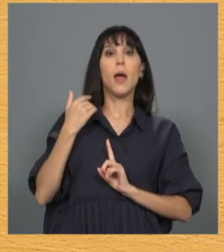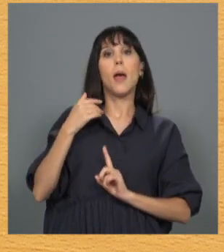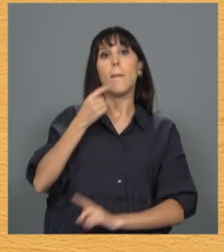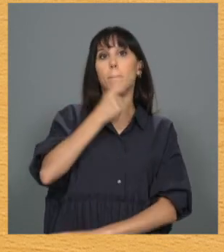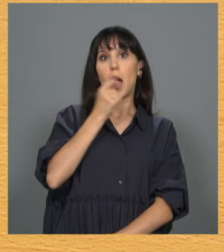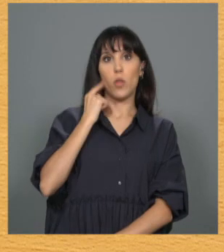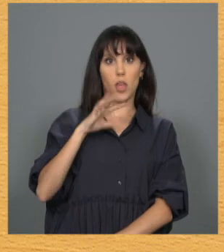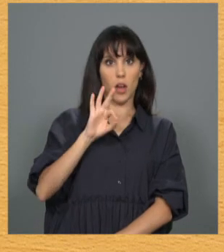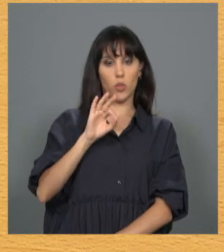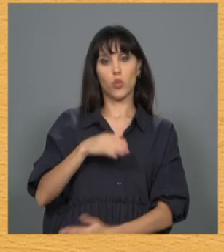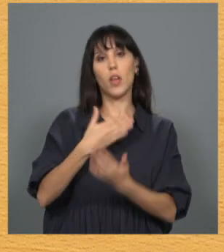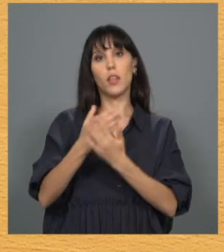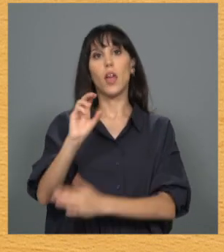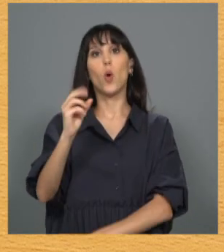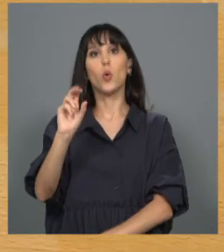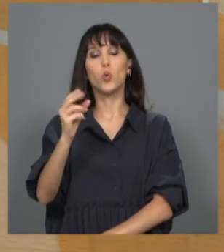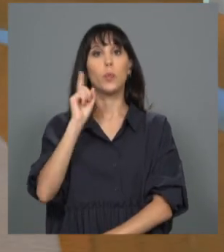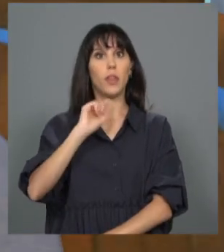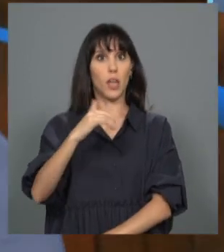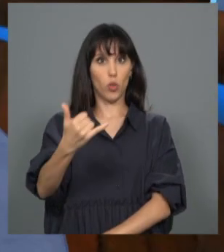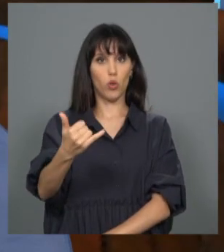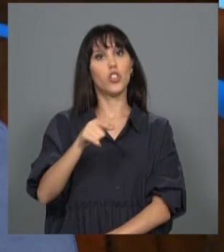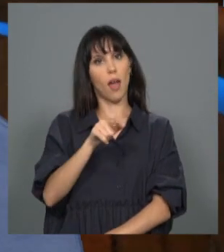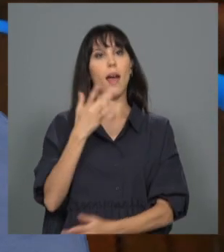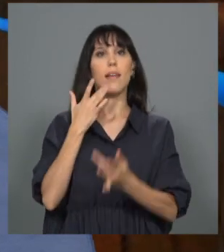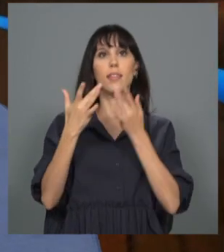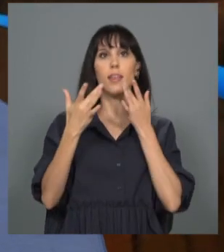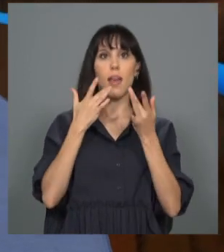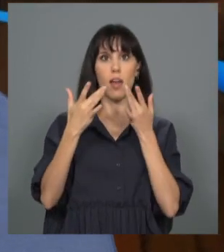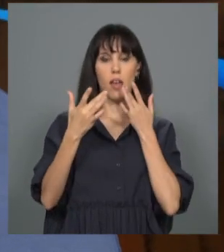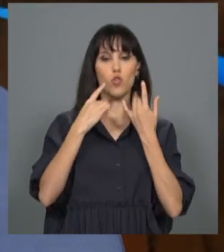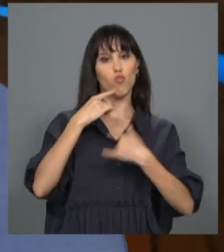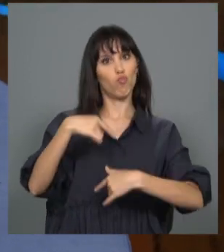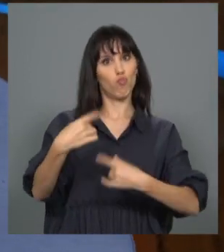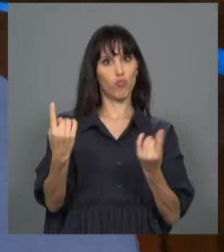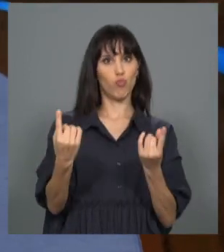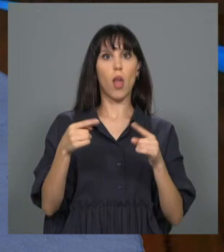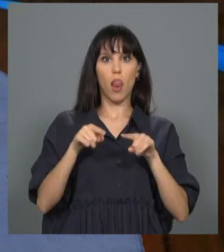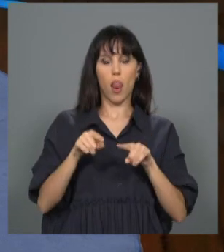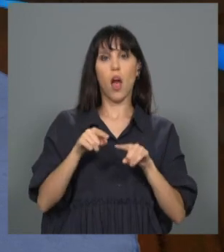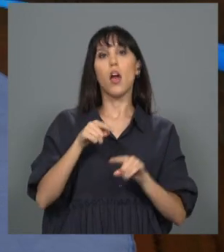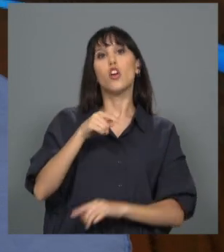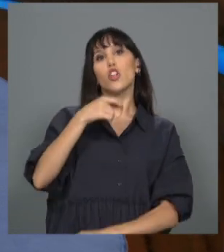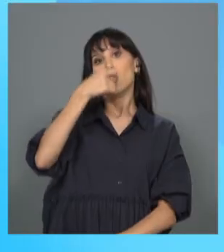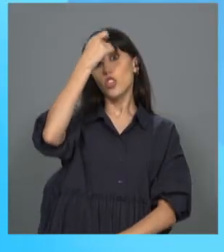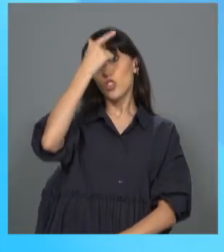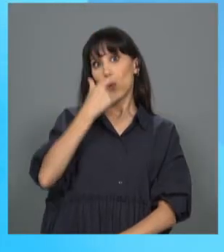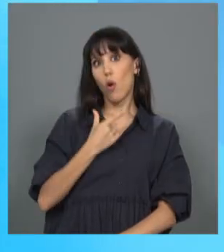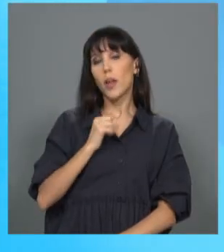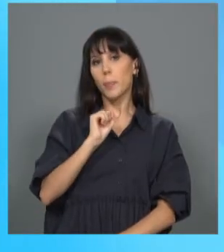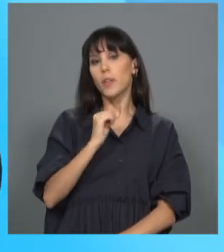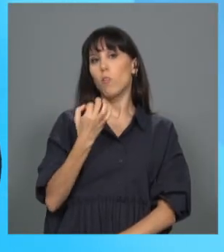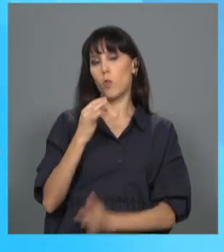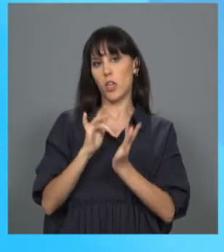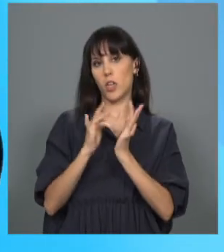maio até o 2 de outubro, estão a representar a história da paixão